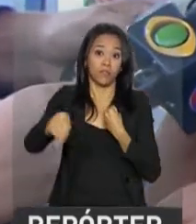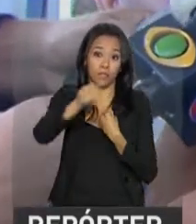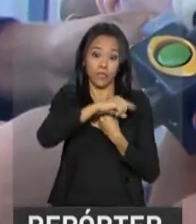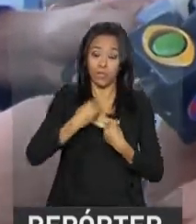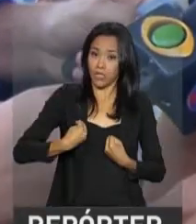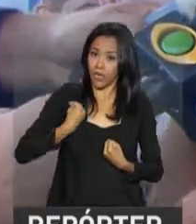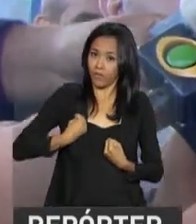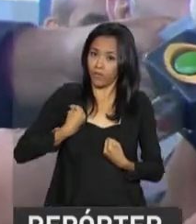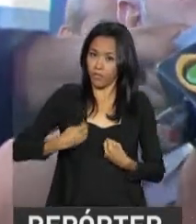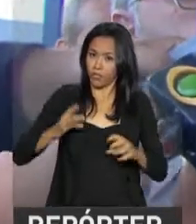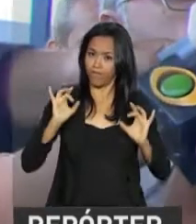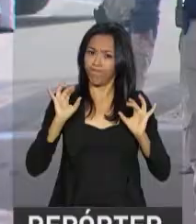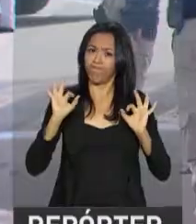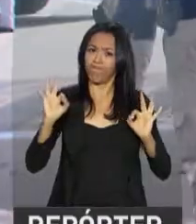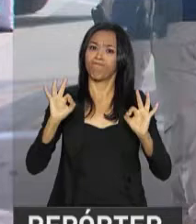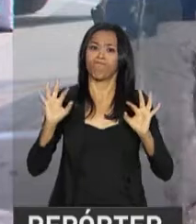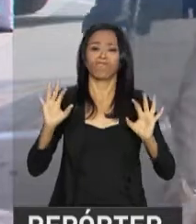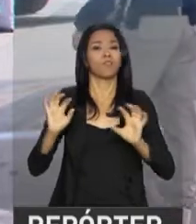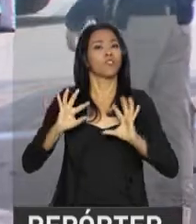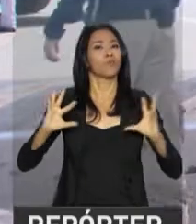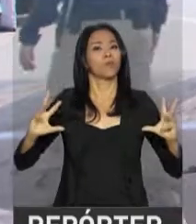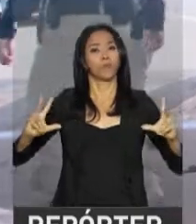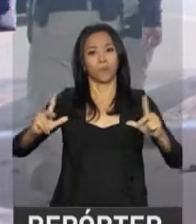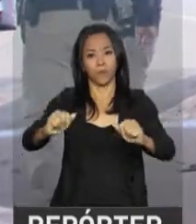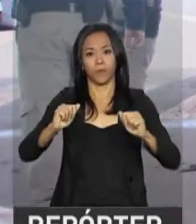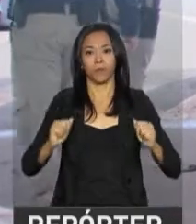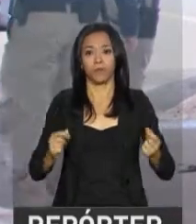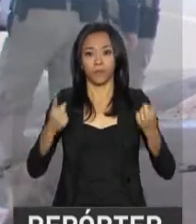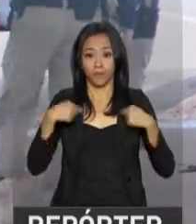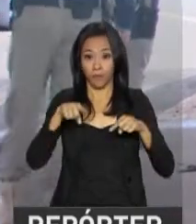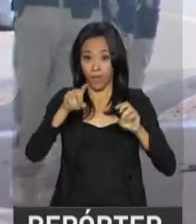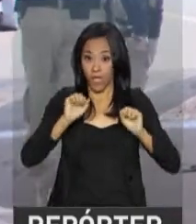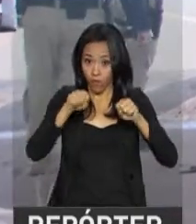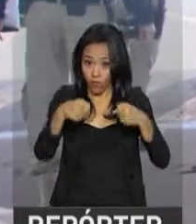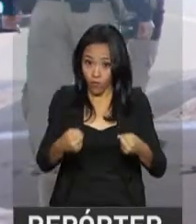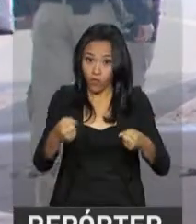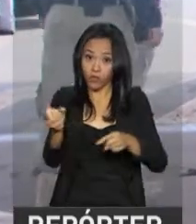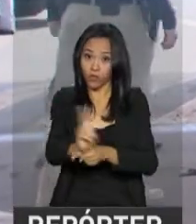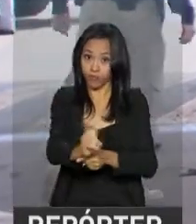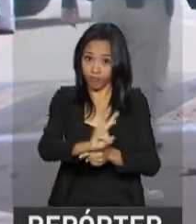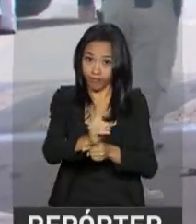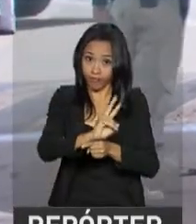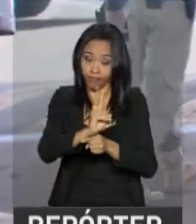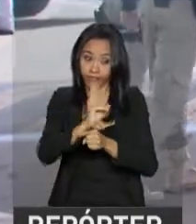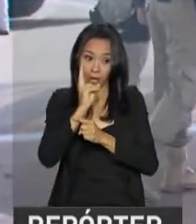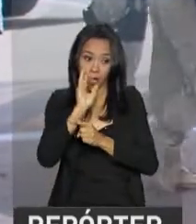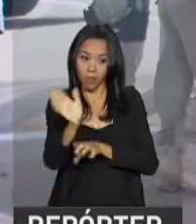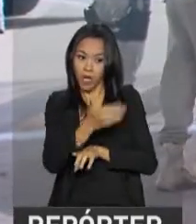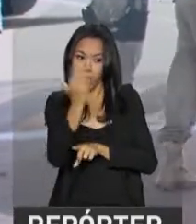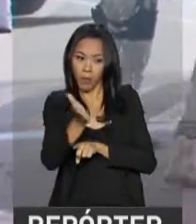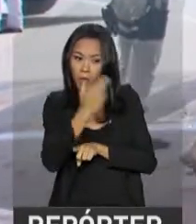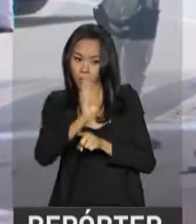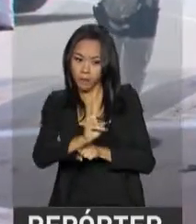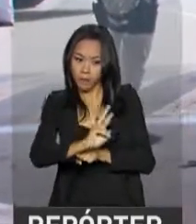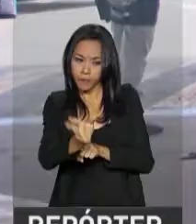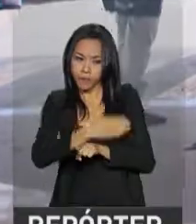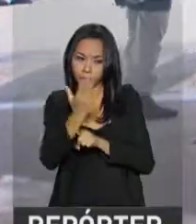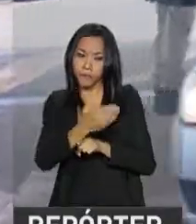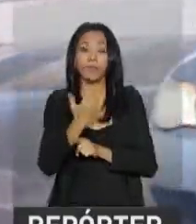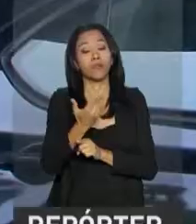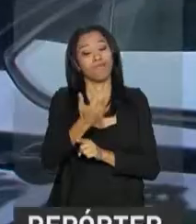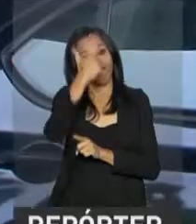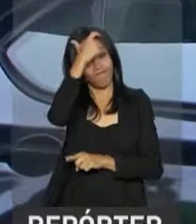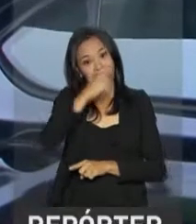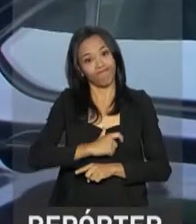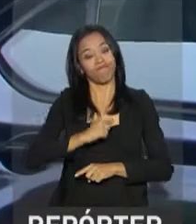de vida de todo cidadão brasileiro além do reforço na fiscalização sempre vale lembrar que a atitude dos motoristas é o mais importante